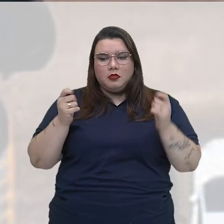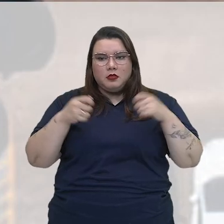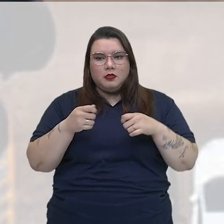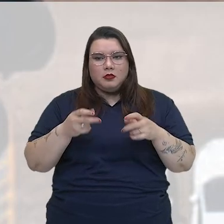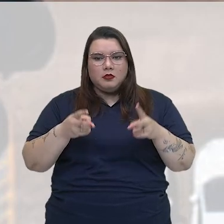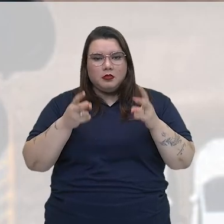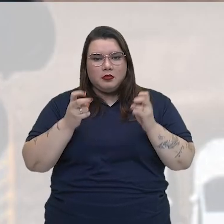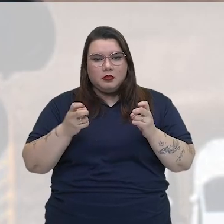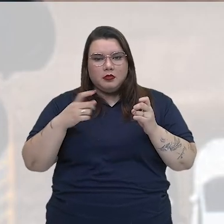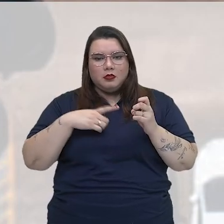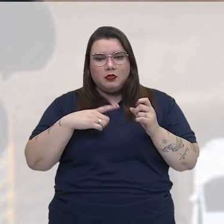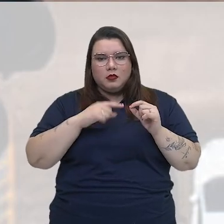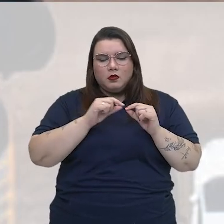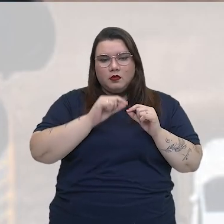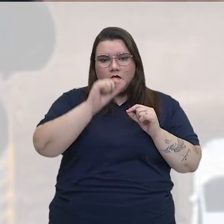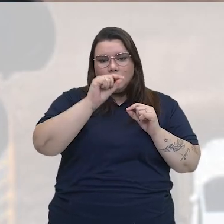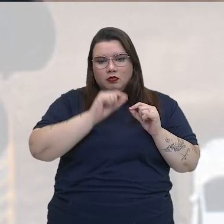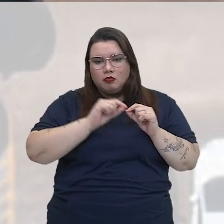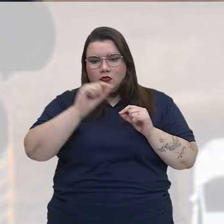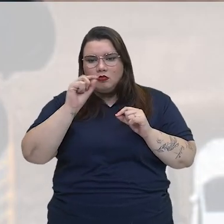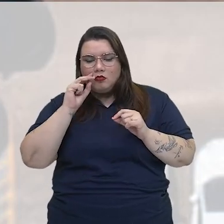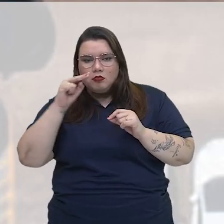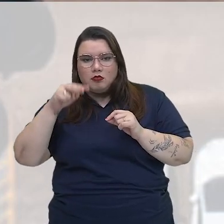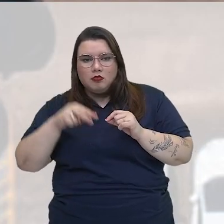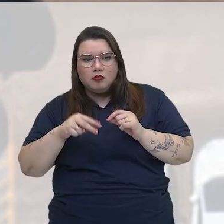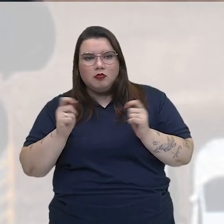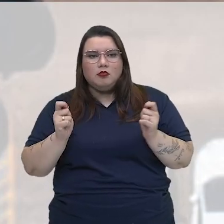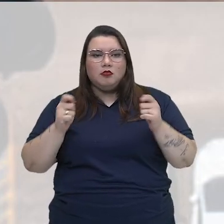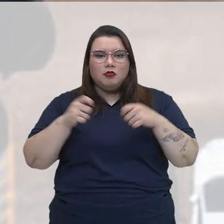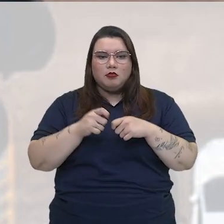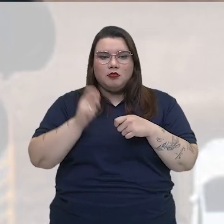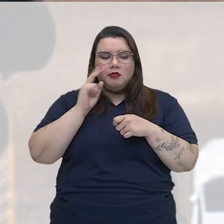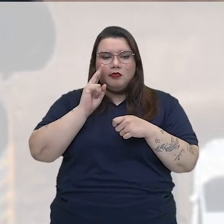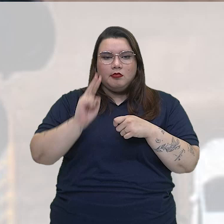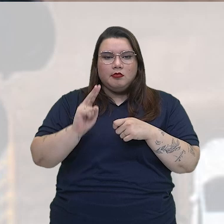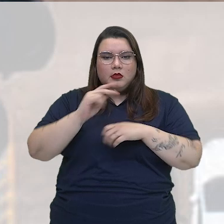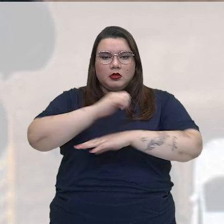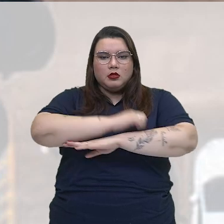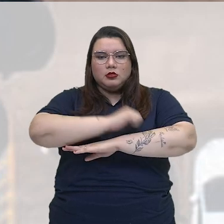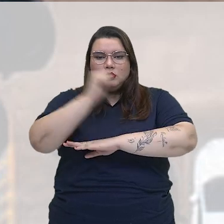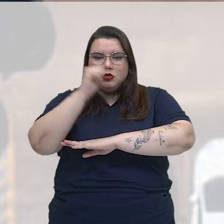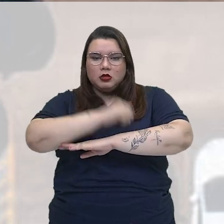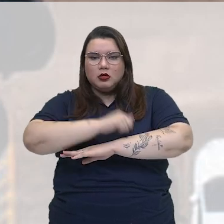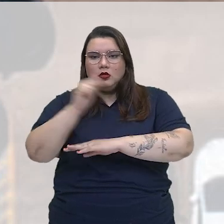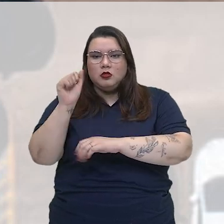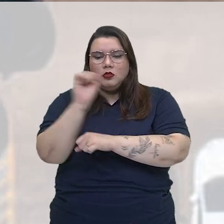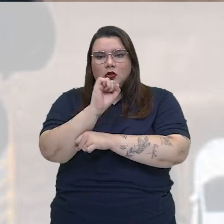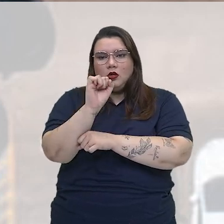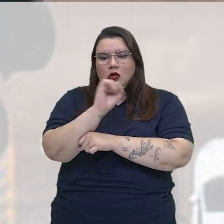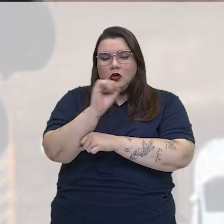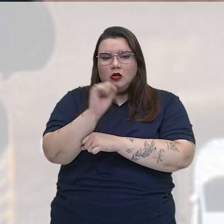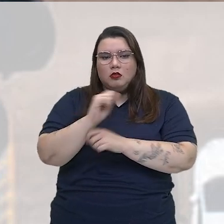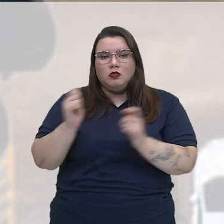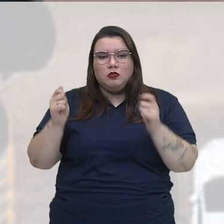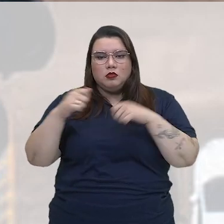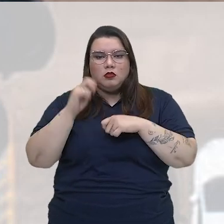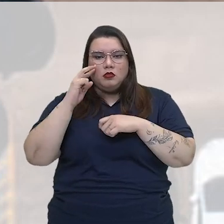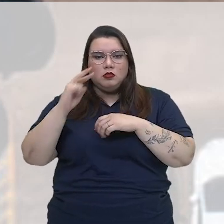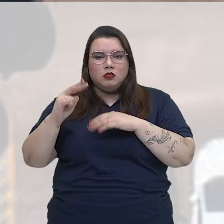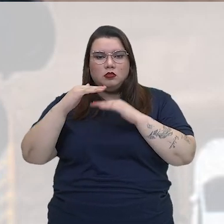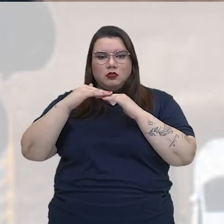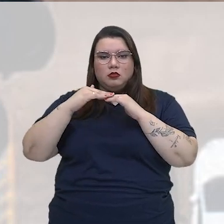consigo ver os riscos que estão no chão, eu consigo ver a janela do carro, eu consigo ver